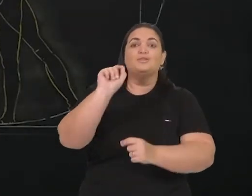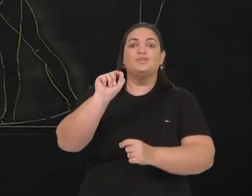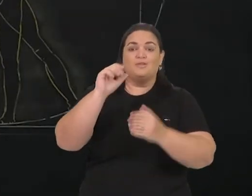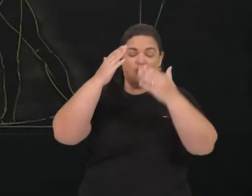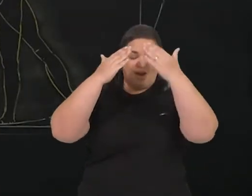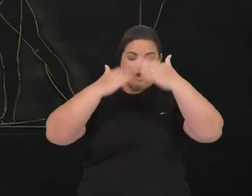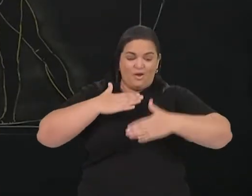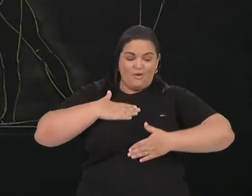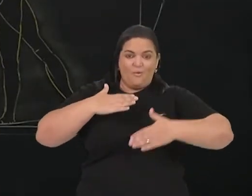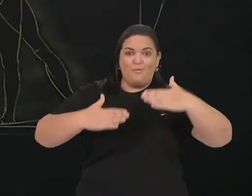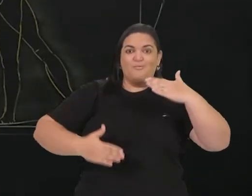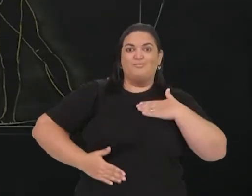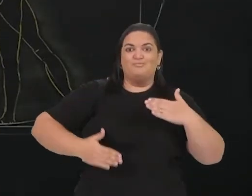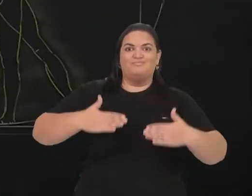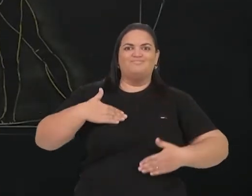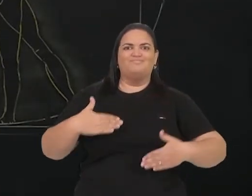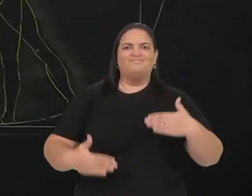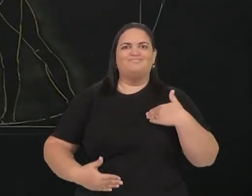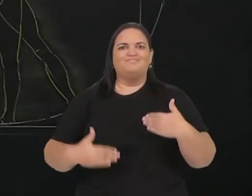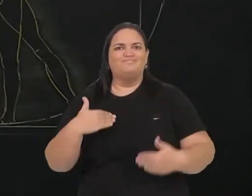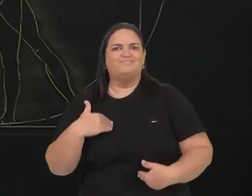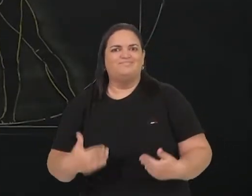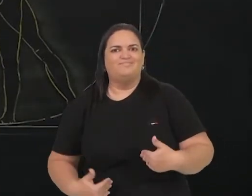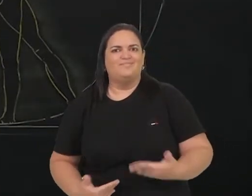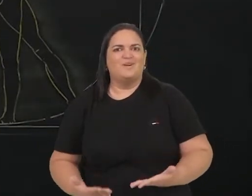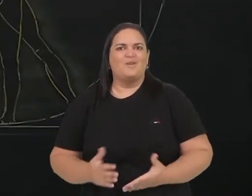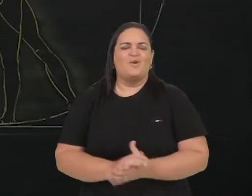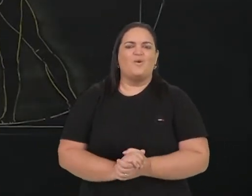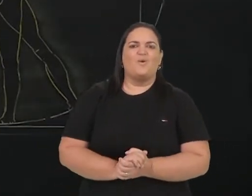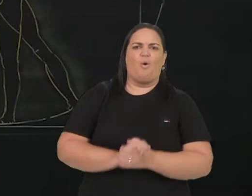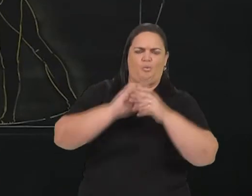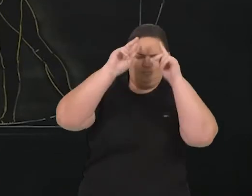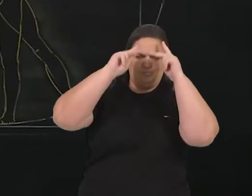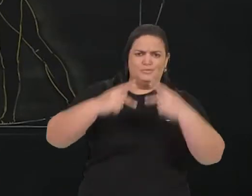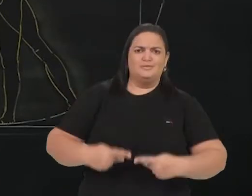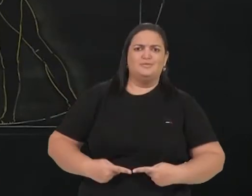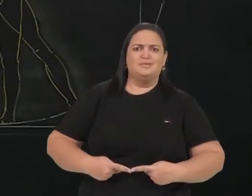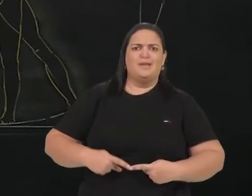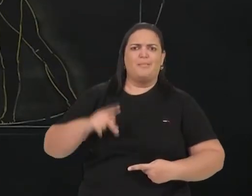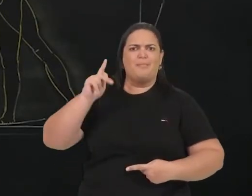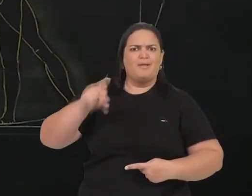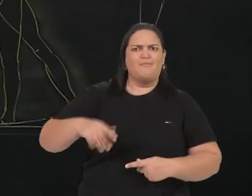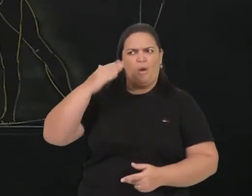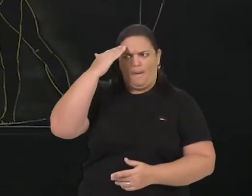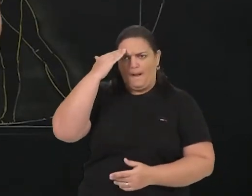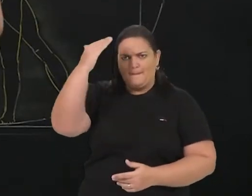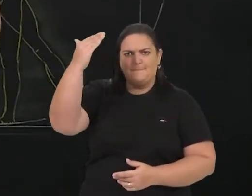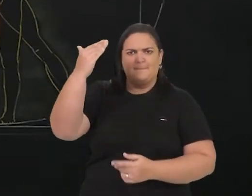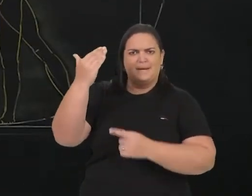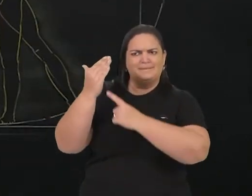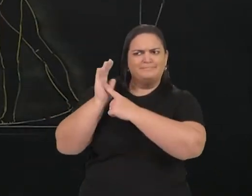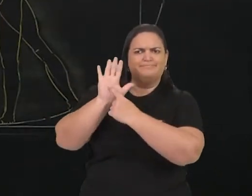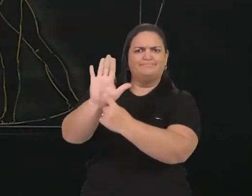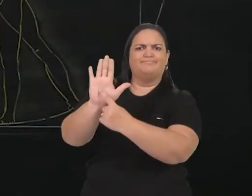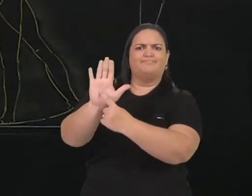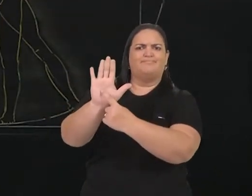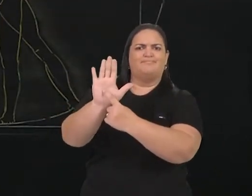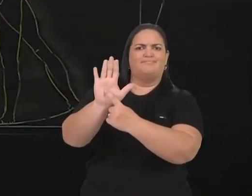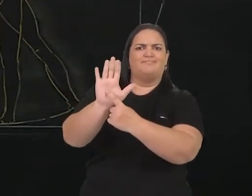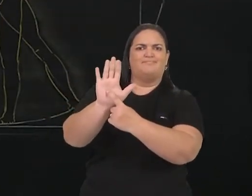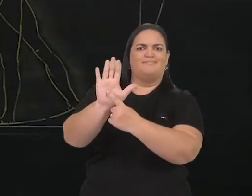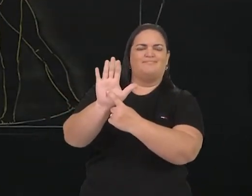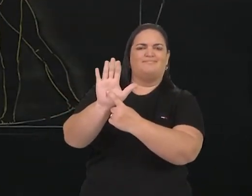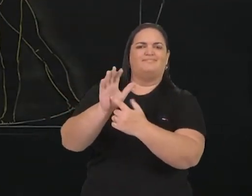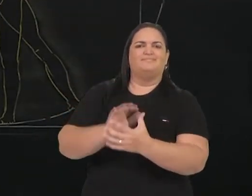humano, a figura do homem, e aí eu falo do ser humano de uma maneira geral, é o destaque dessa corrente filosófica e